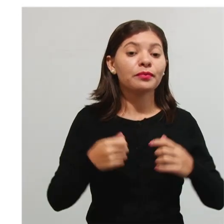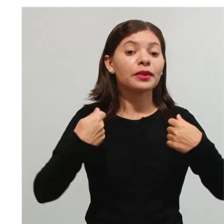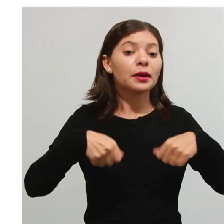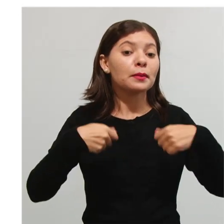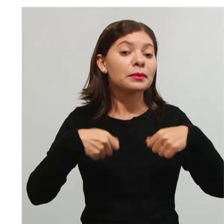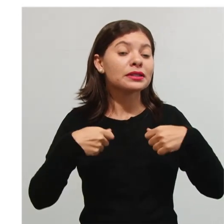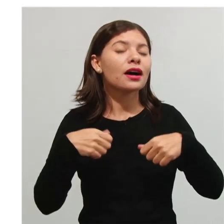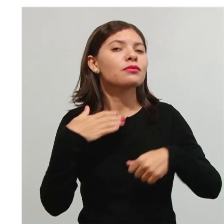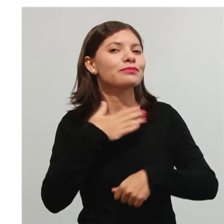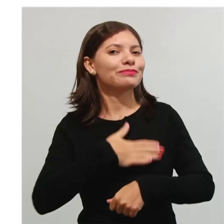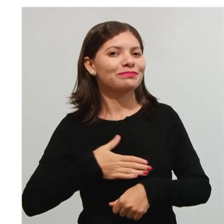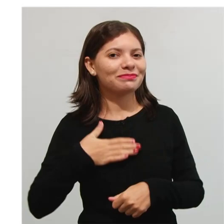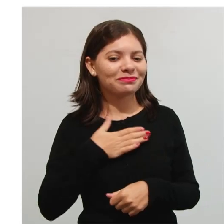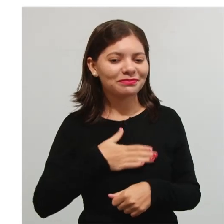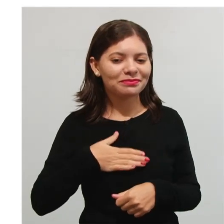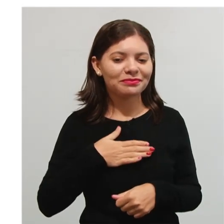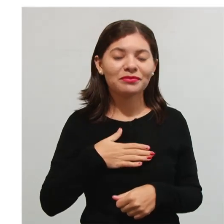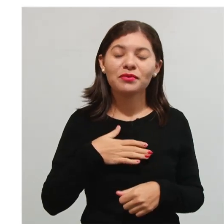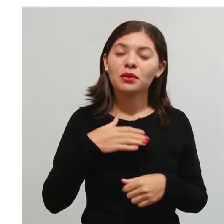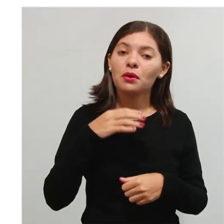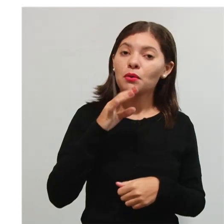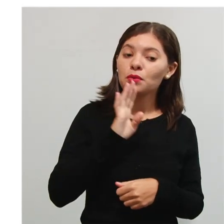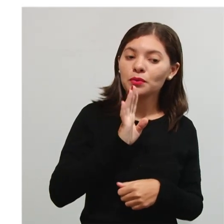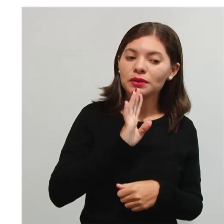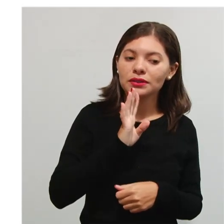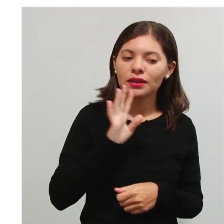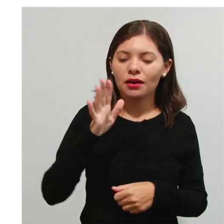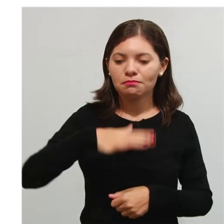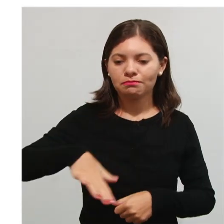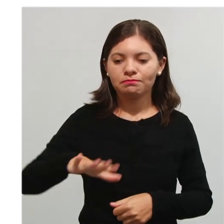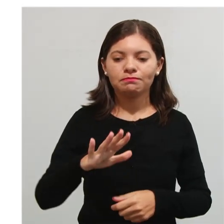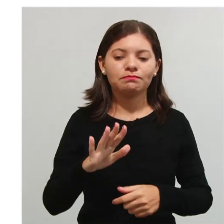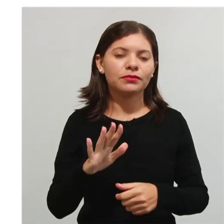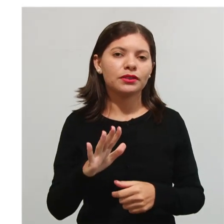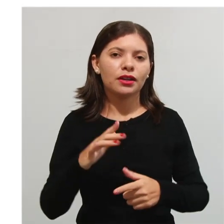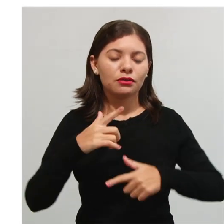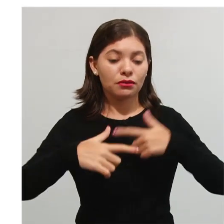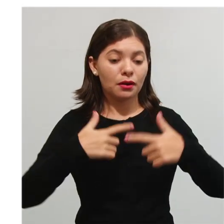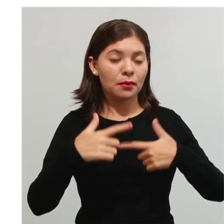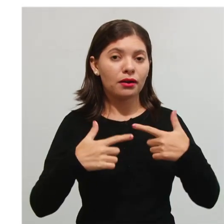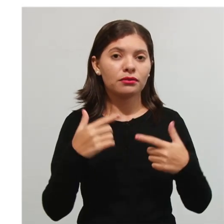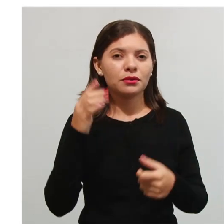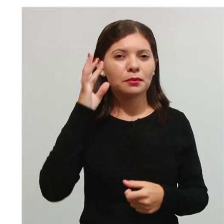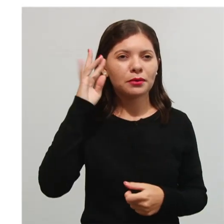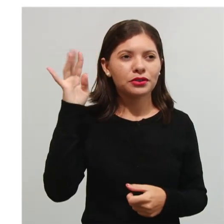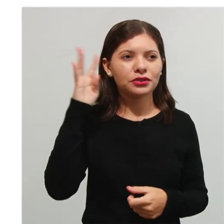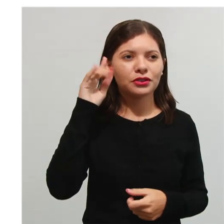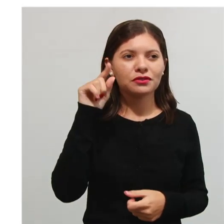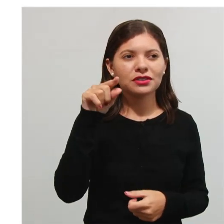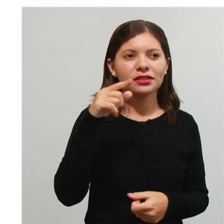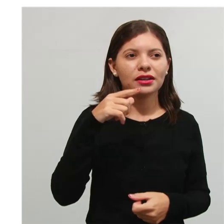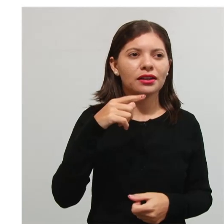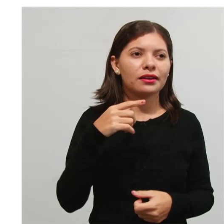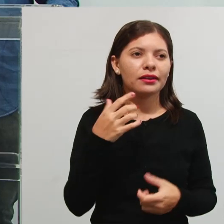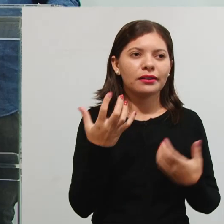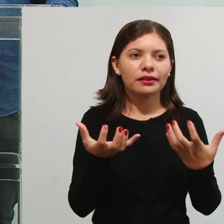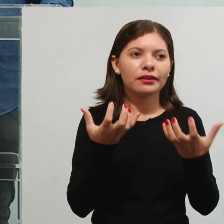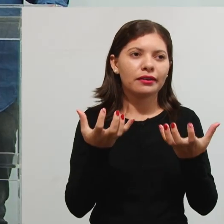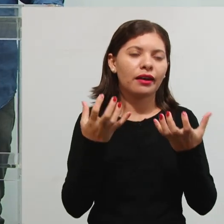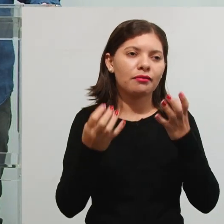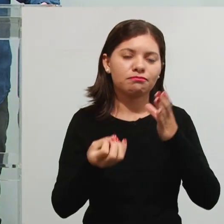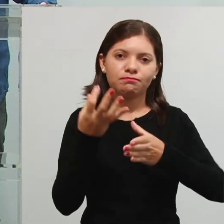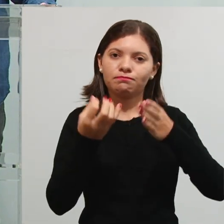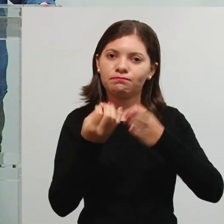precisa gostar ou conhecer daquele ramo de trabalho. Imagina que você quer ir criar